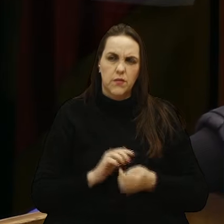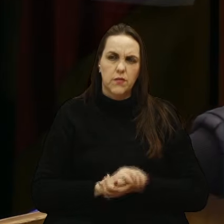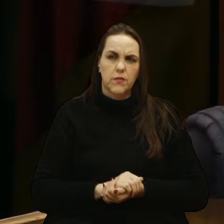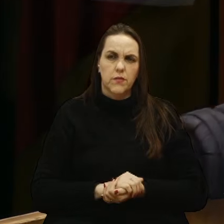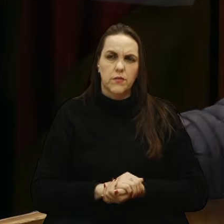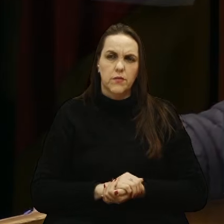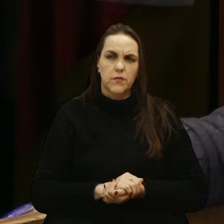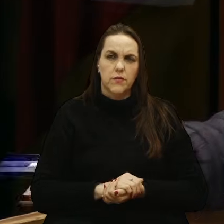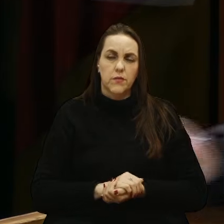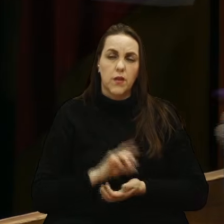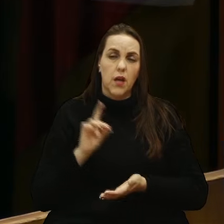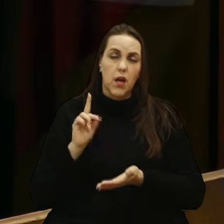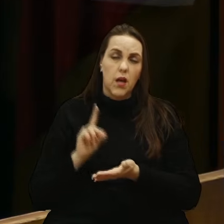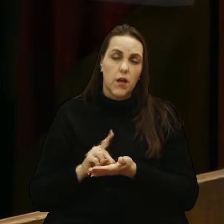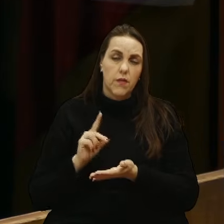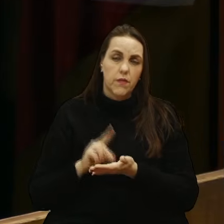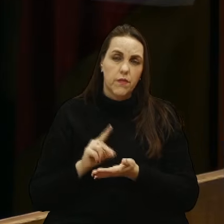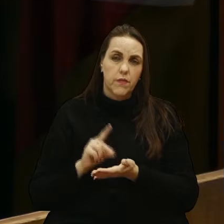A verdadeira